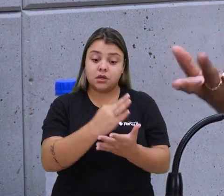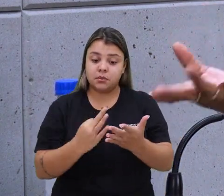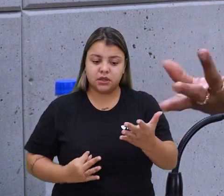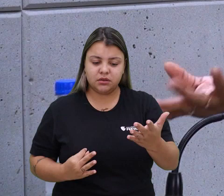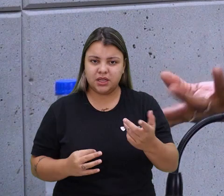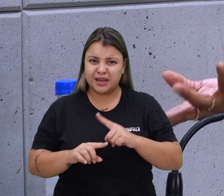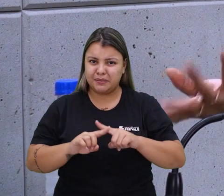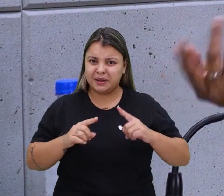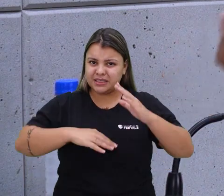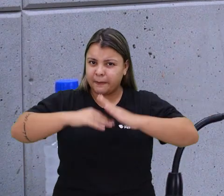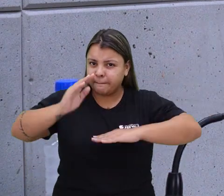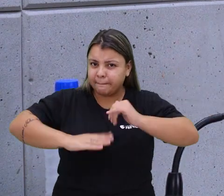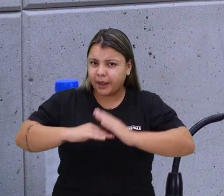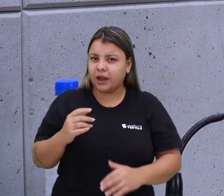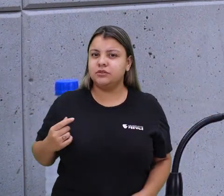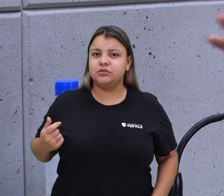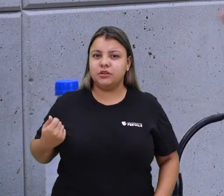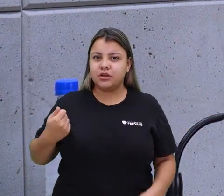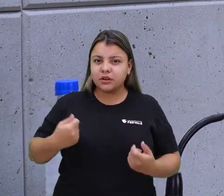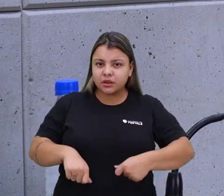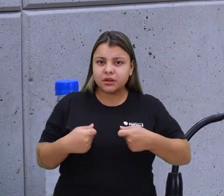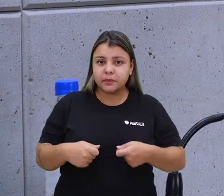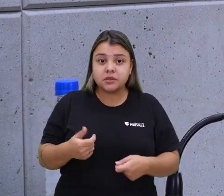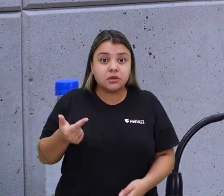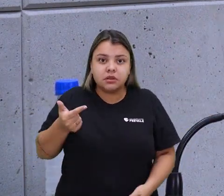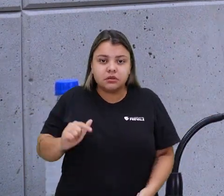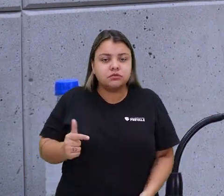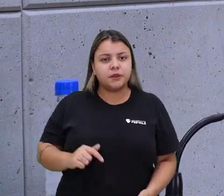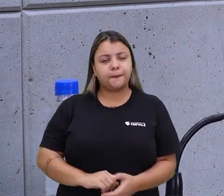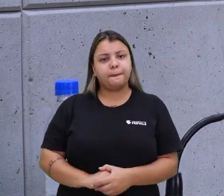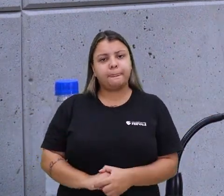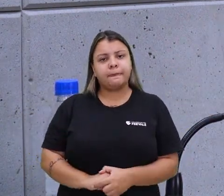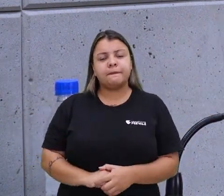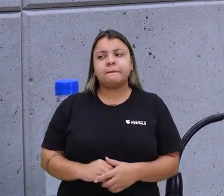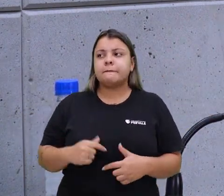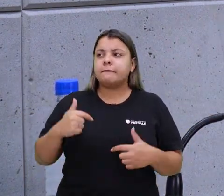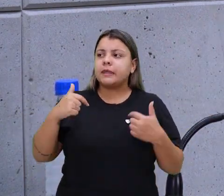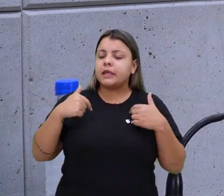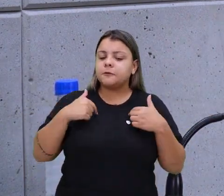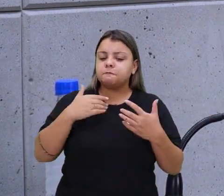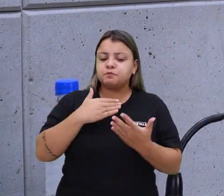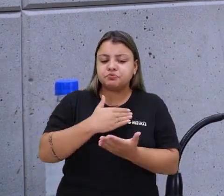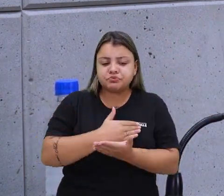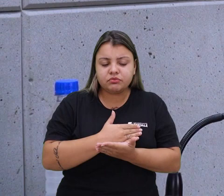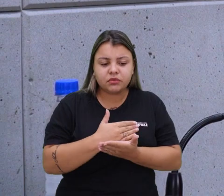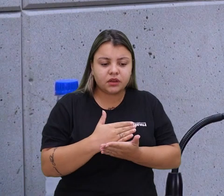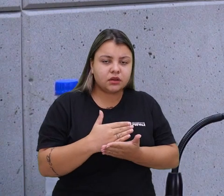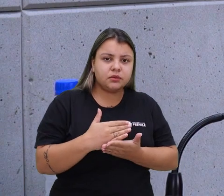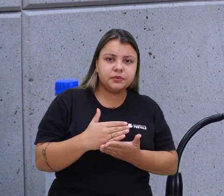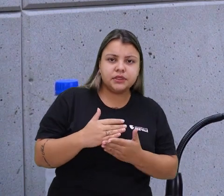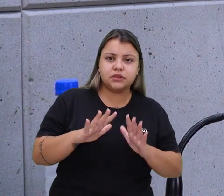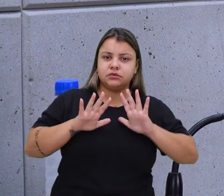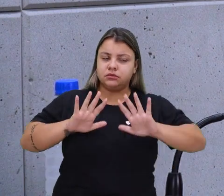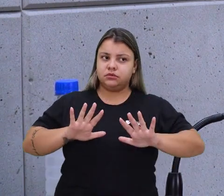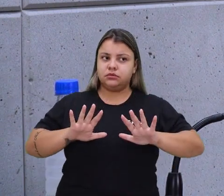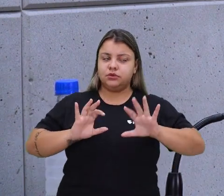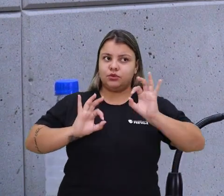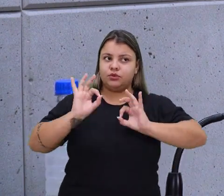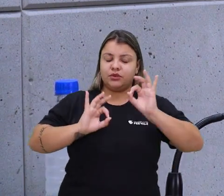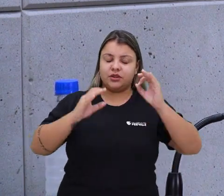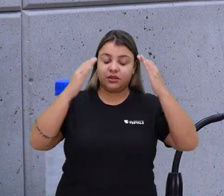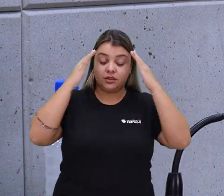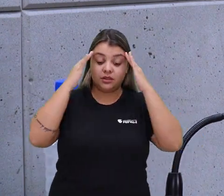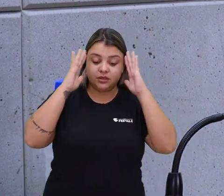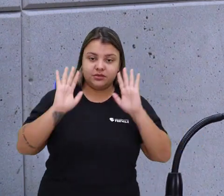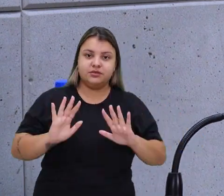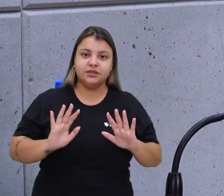prática né que se precisa principalmente não vai ter e daí aí que eu comecei a não para aí dech que